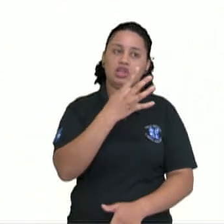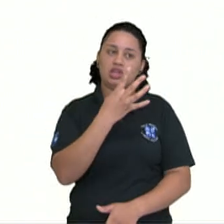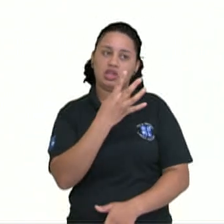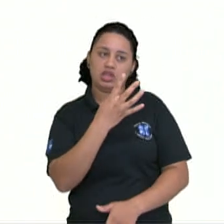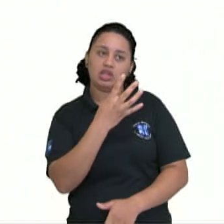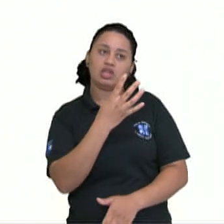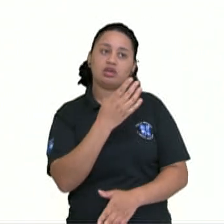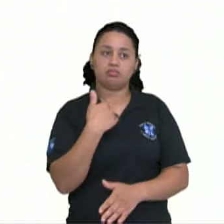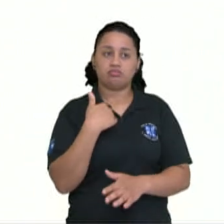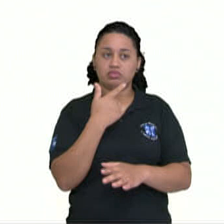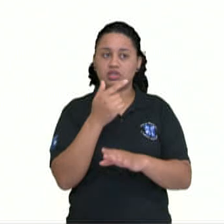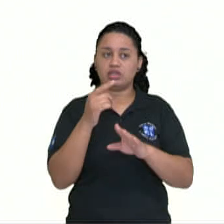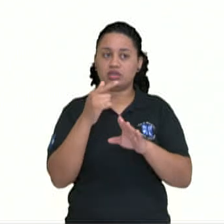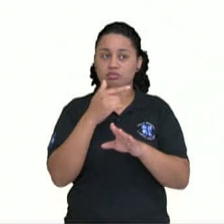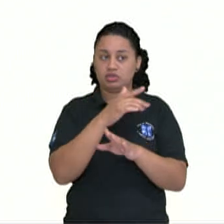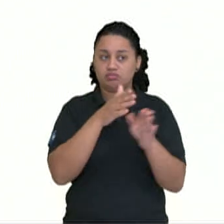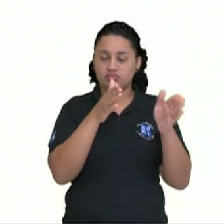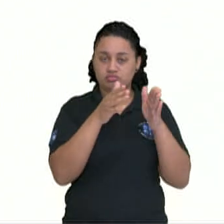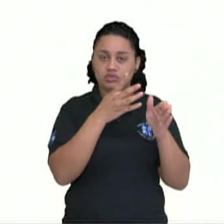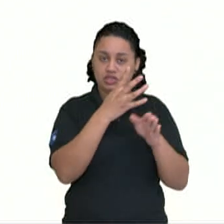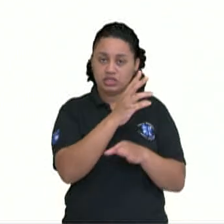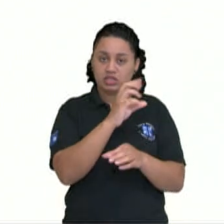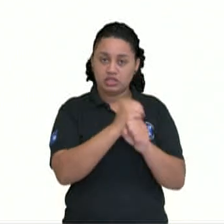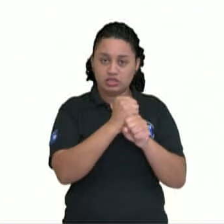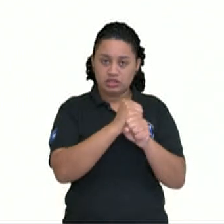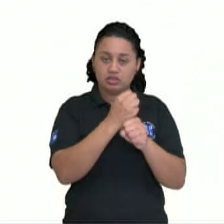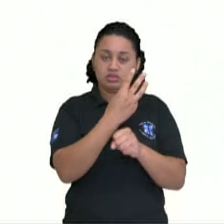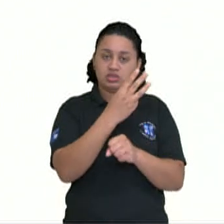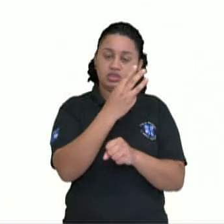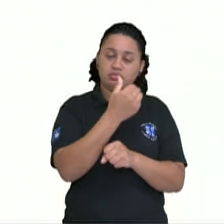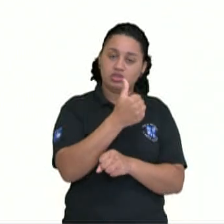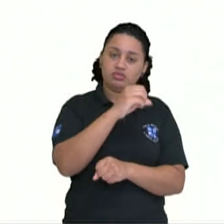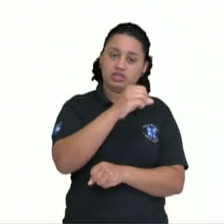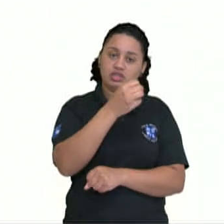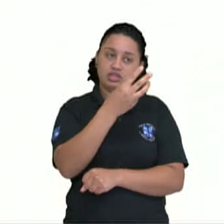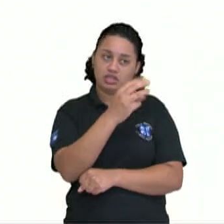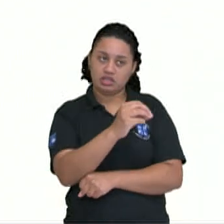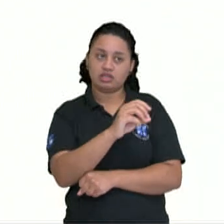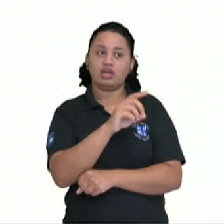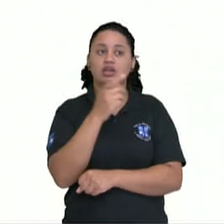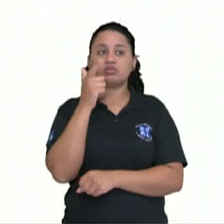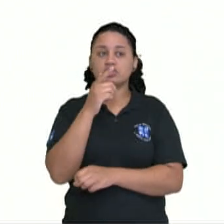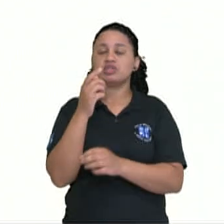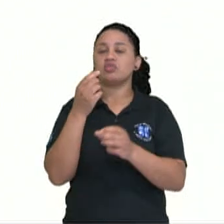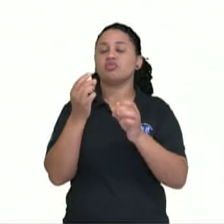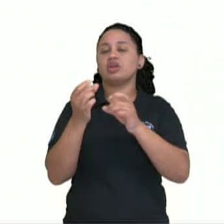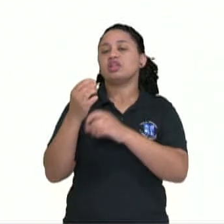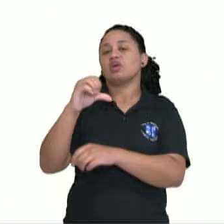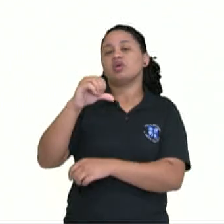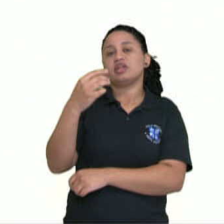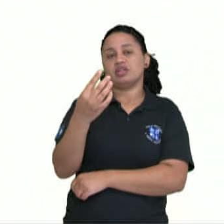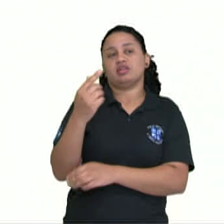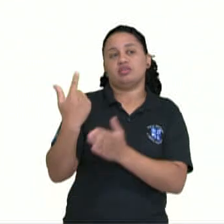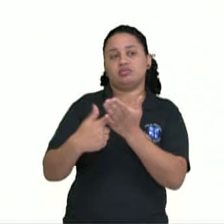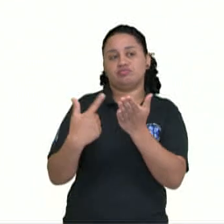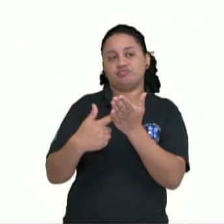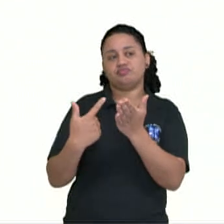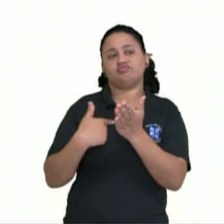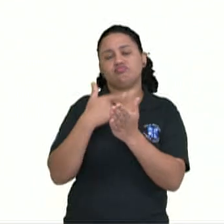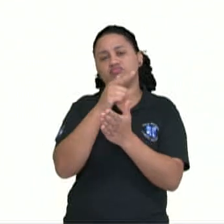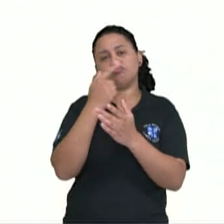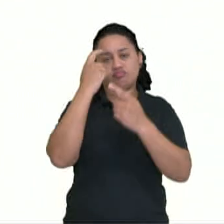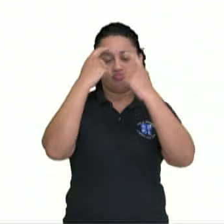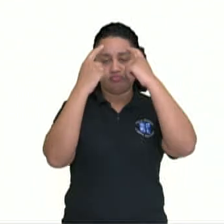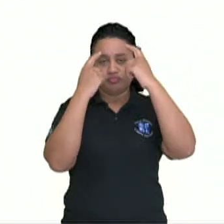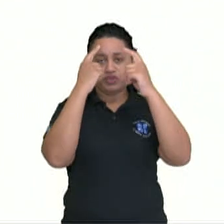pela denúncia social, da década de 1930, tá? Autor de ficção